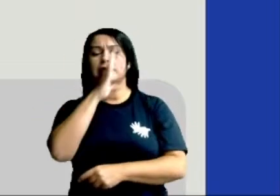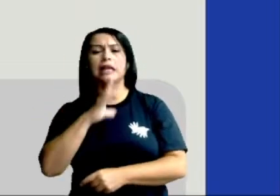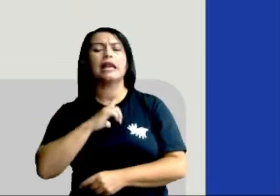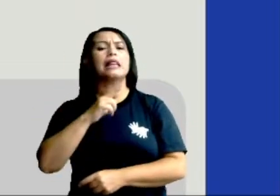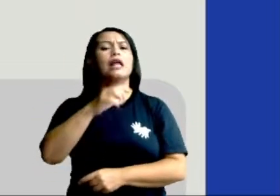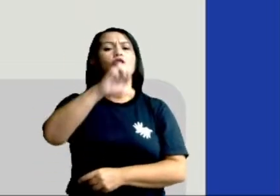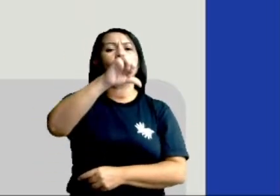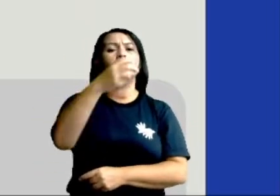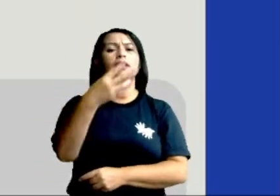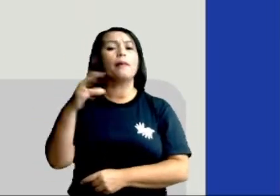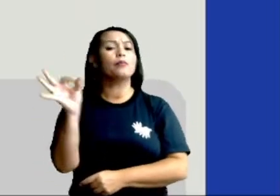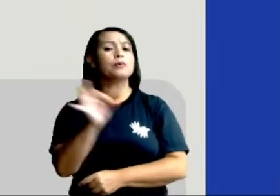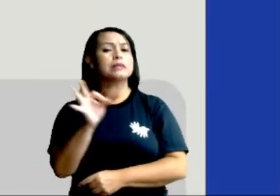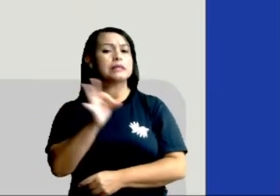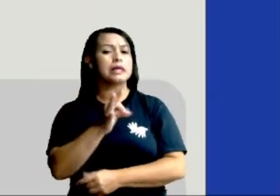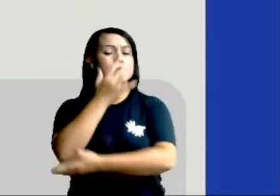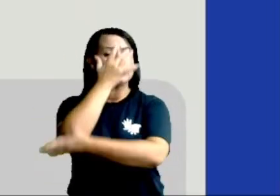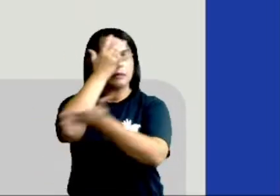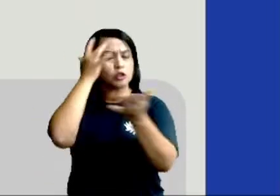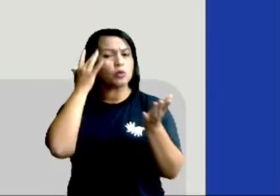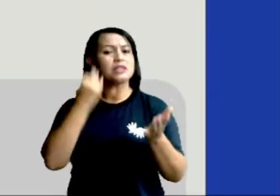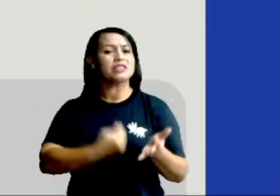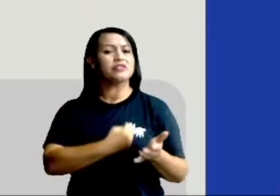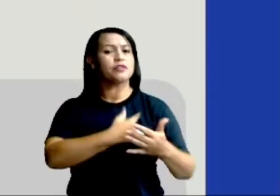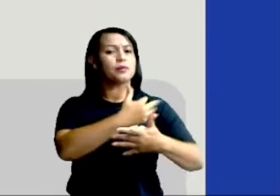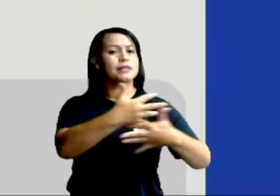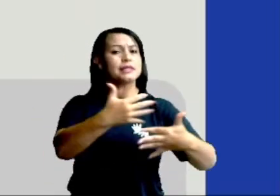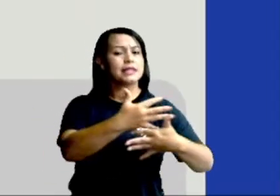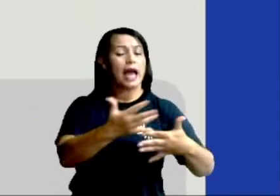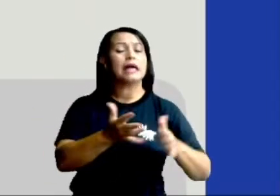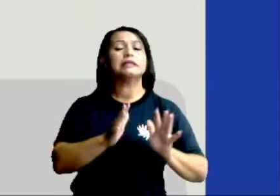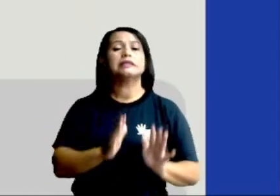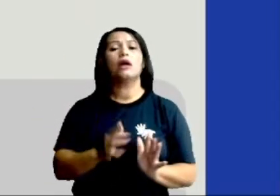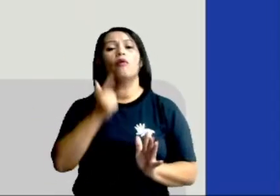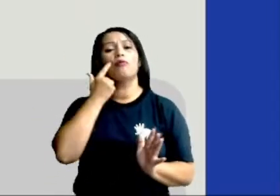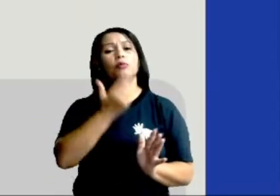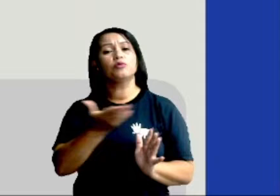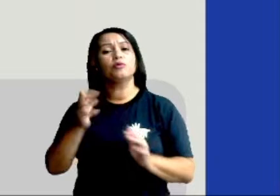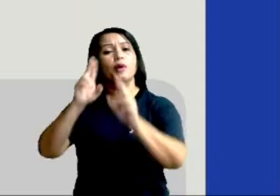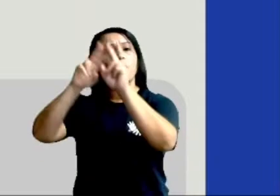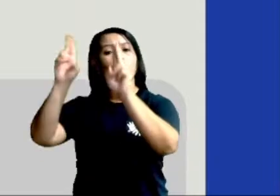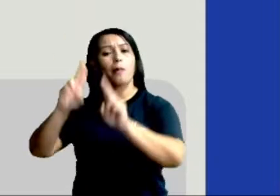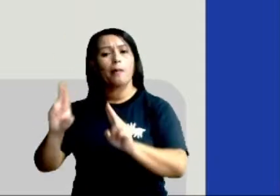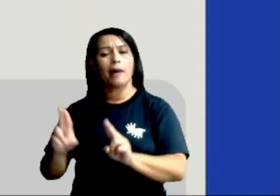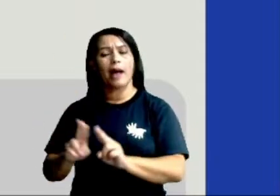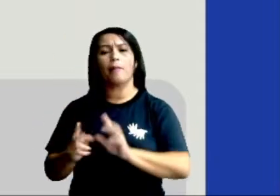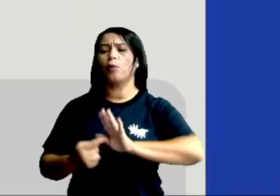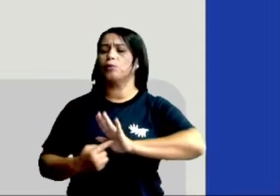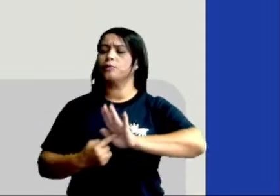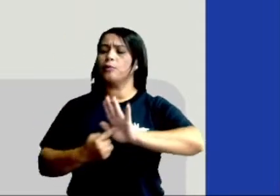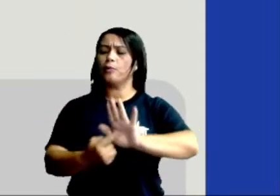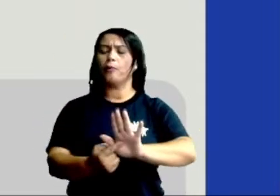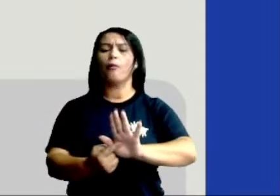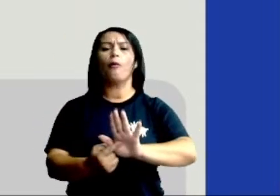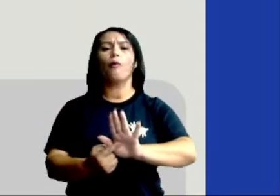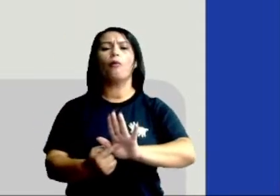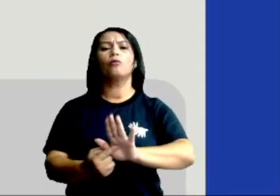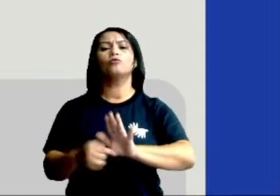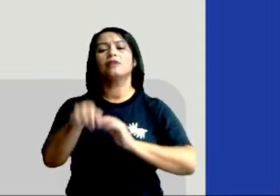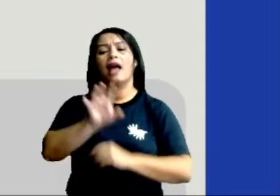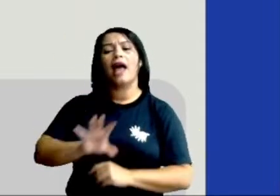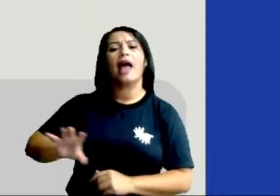93% de seus habitantes vivem em cidades. Então, temos aqui ó, um mapazinho onde representa aí